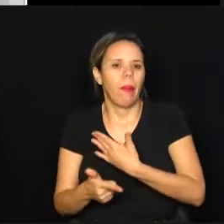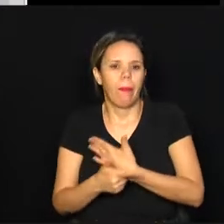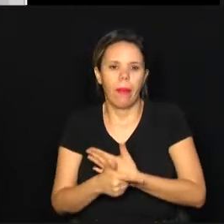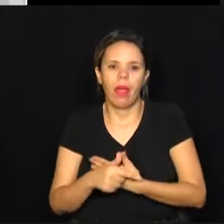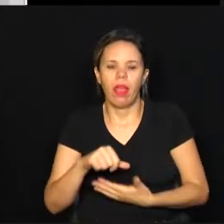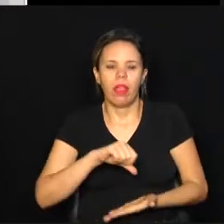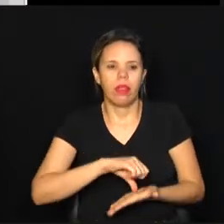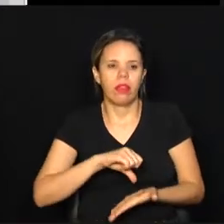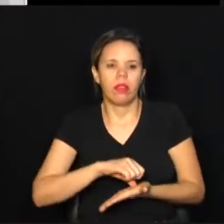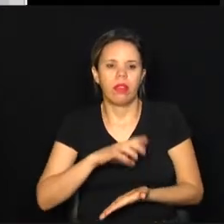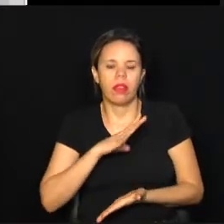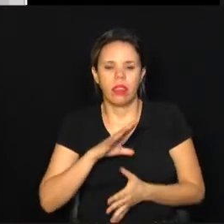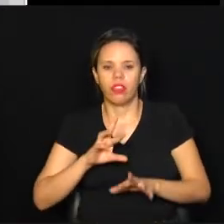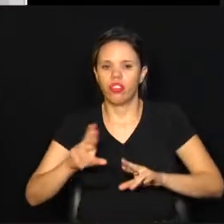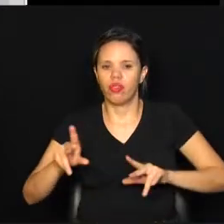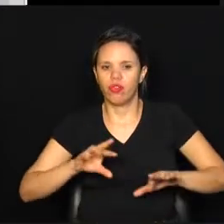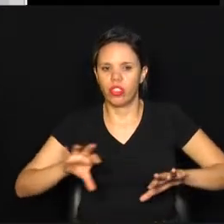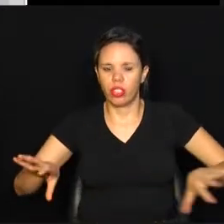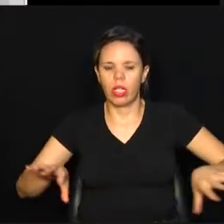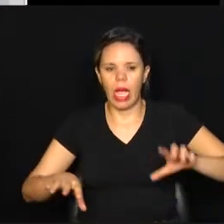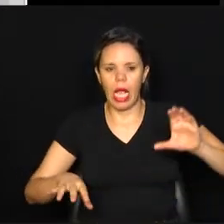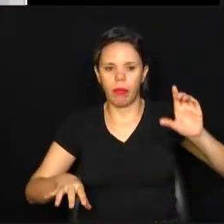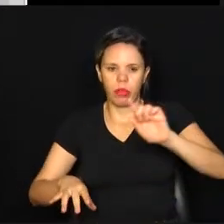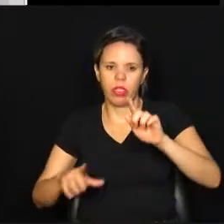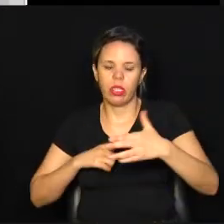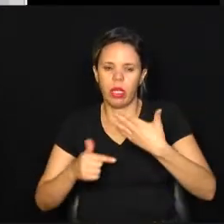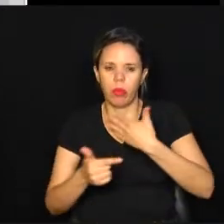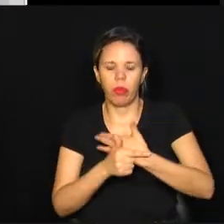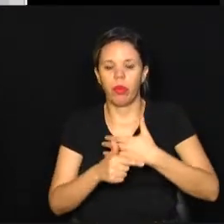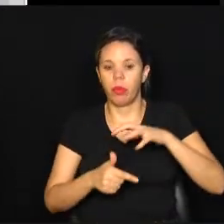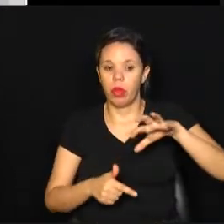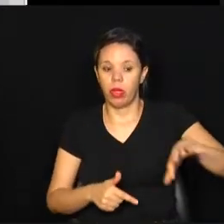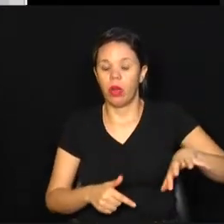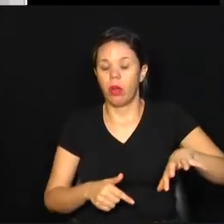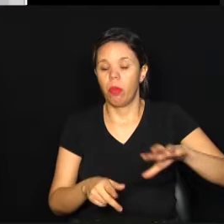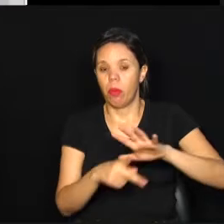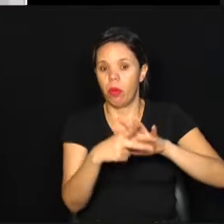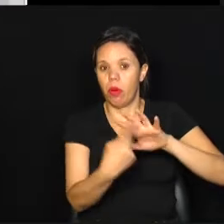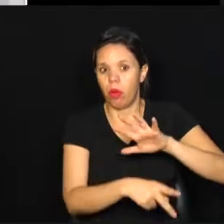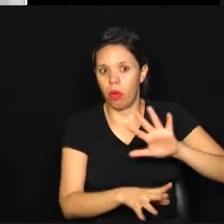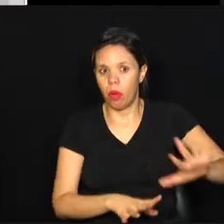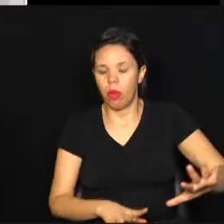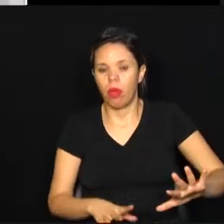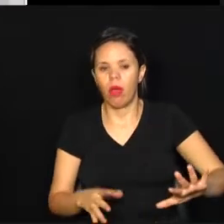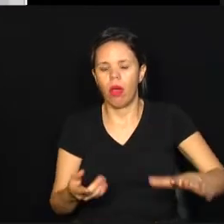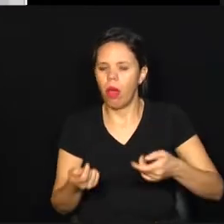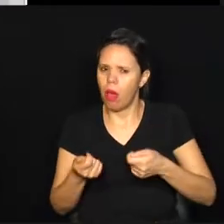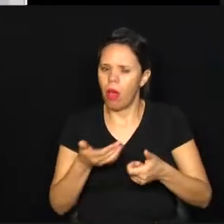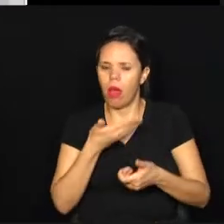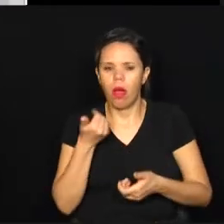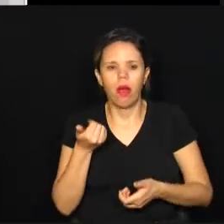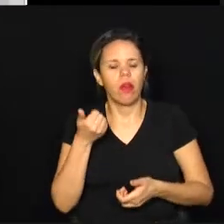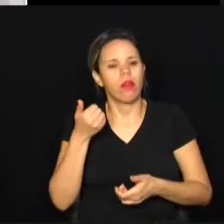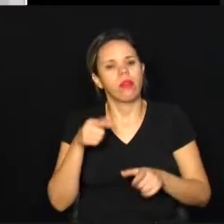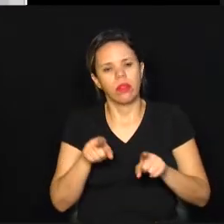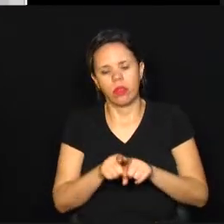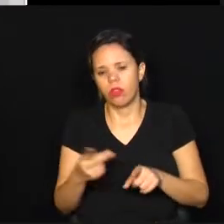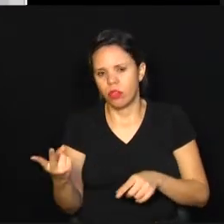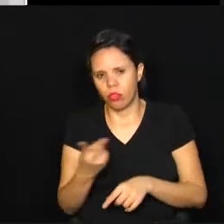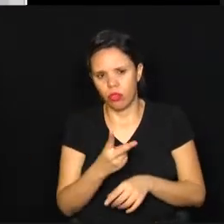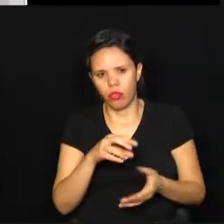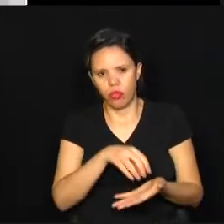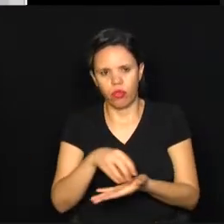né, diferente da centralidade do Campo Grande, que tem um papel mais local, mas é muito beneficiada por essas duas